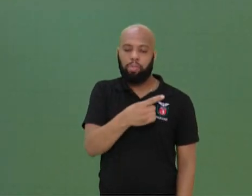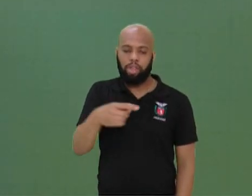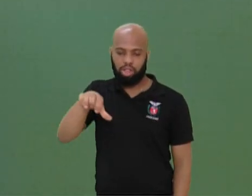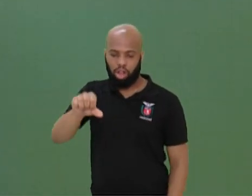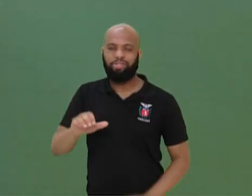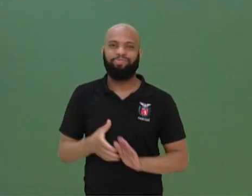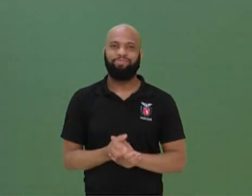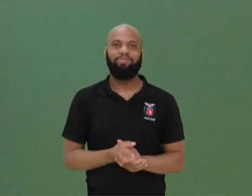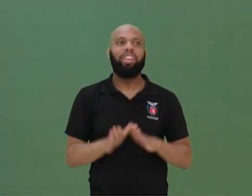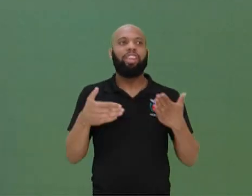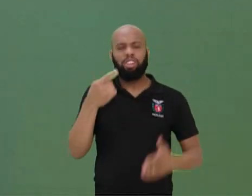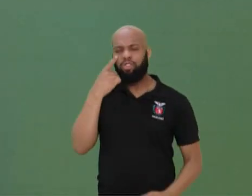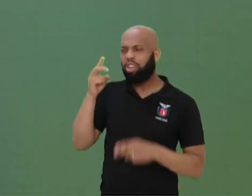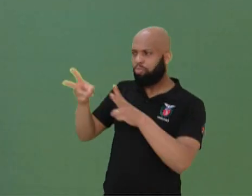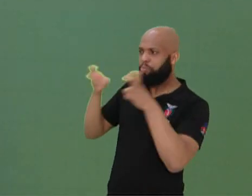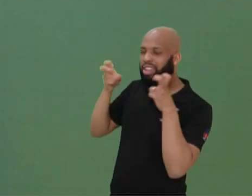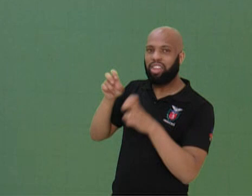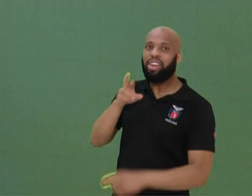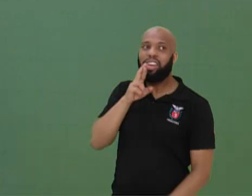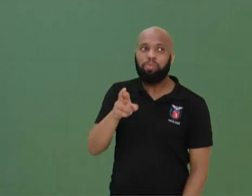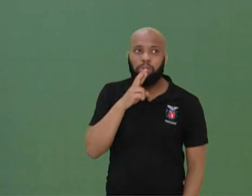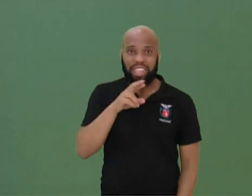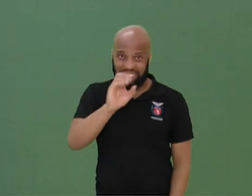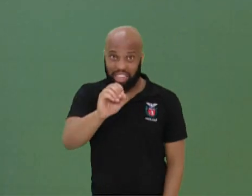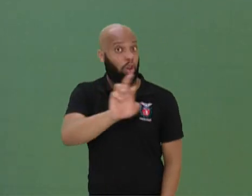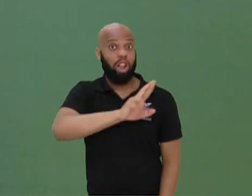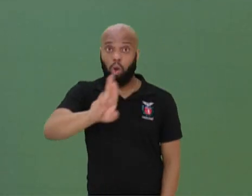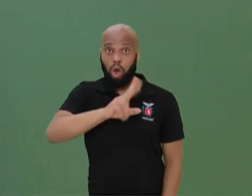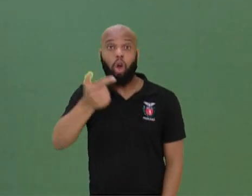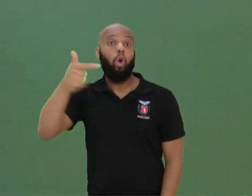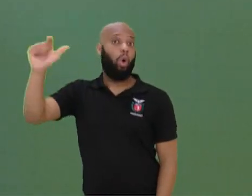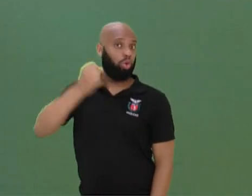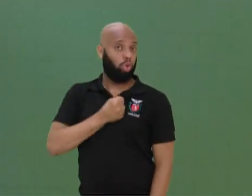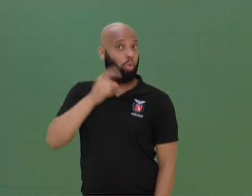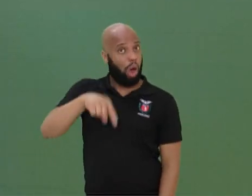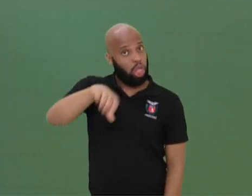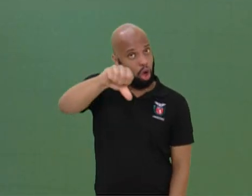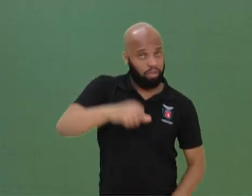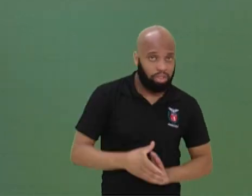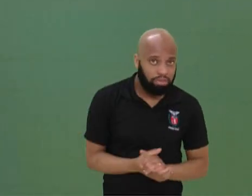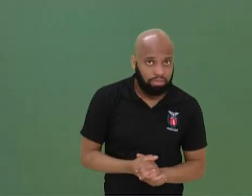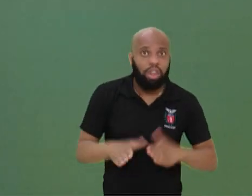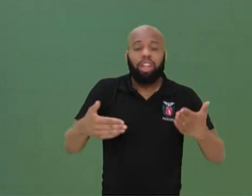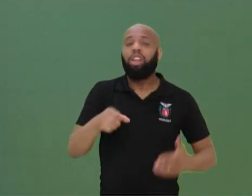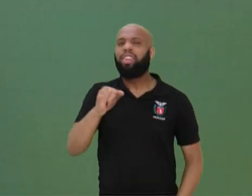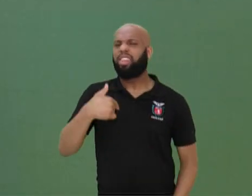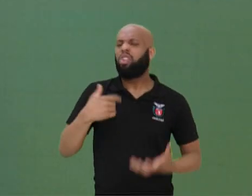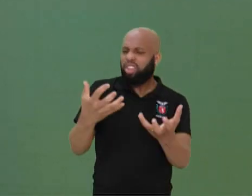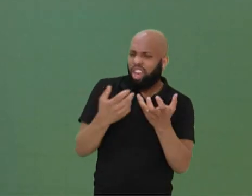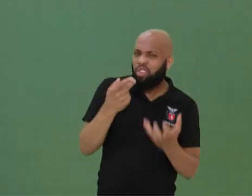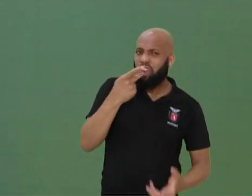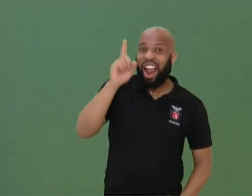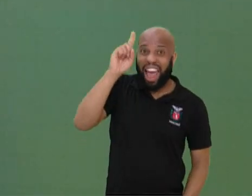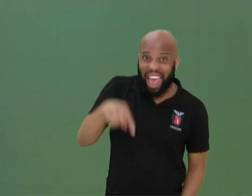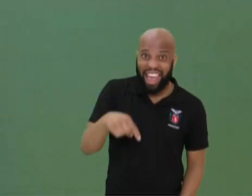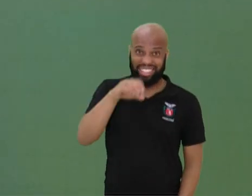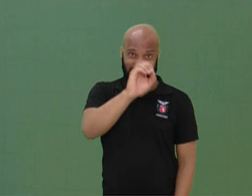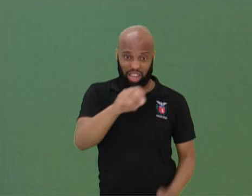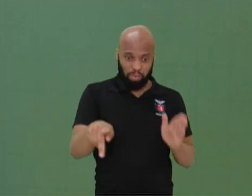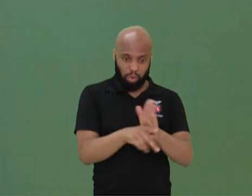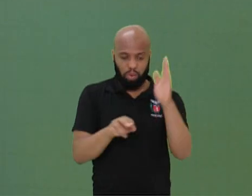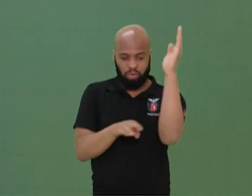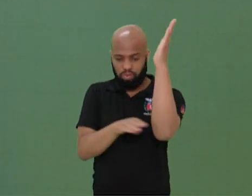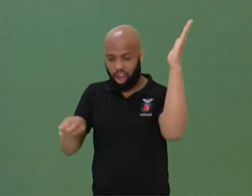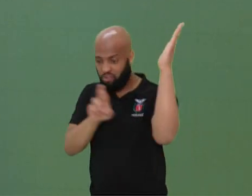9. E você pode perceber que esse resultado não é zero. Para que eu chame esse número aqui de zero dessa função, o